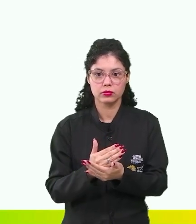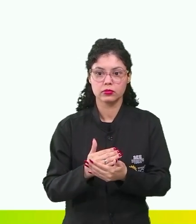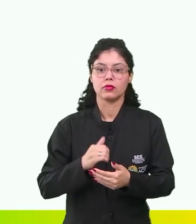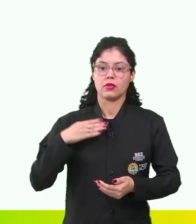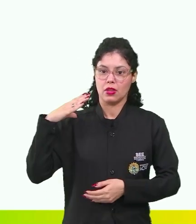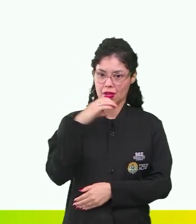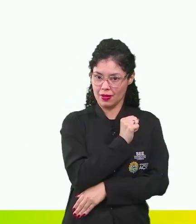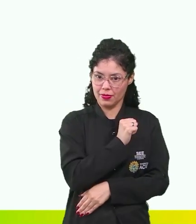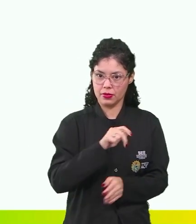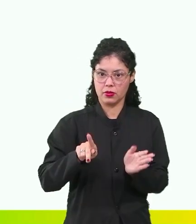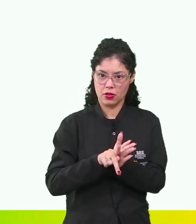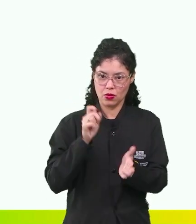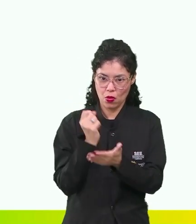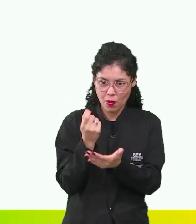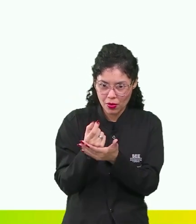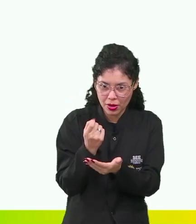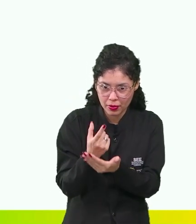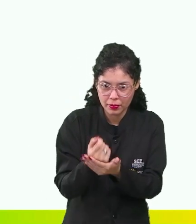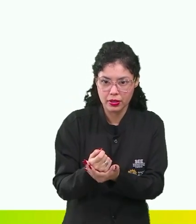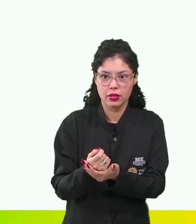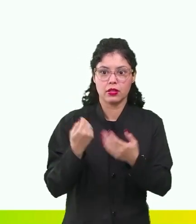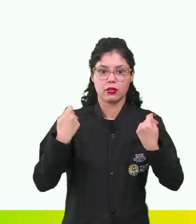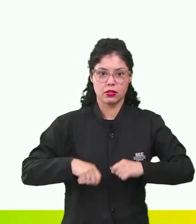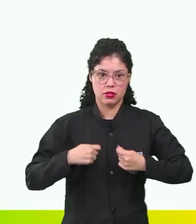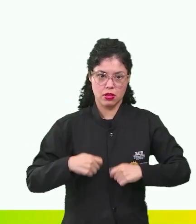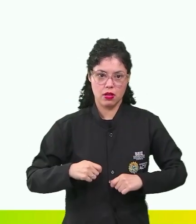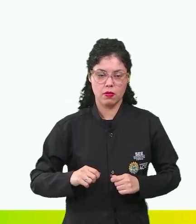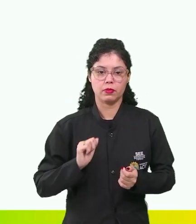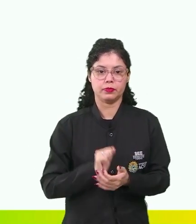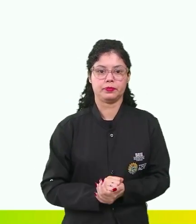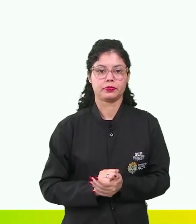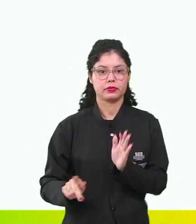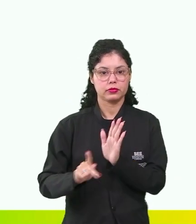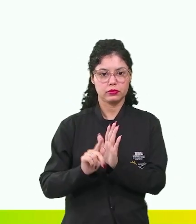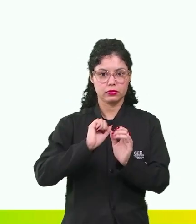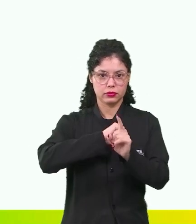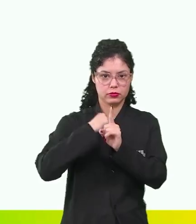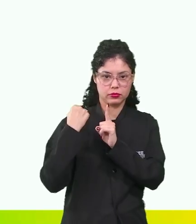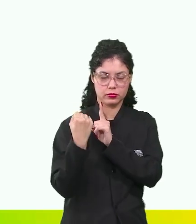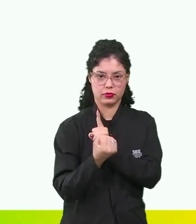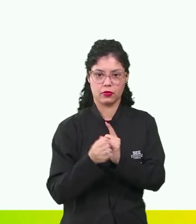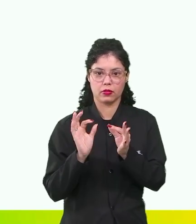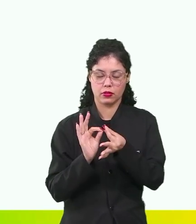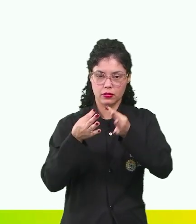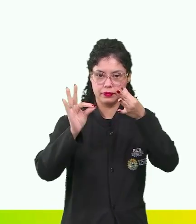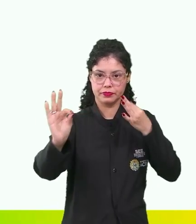ato compulsivo e necessário para a identidade social,